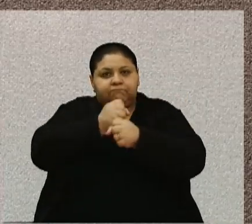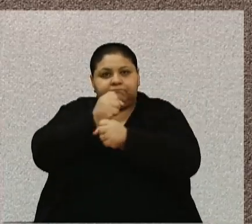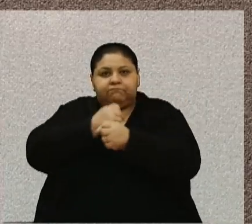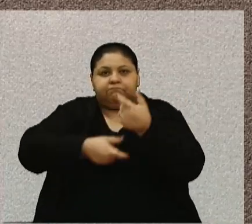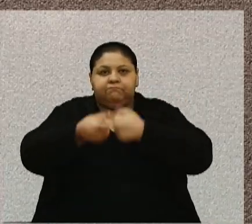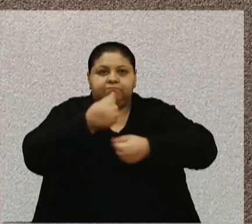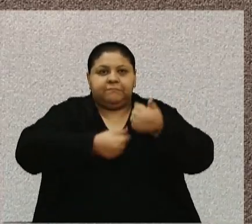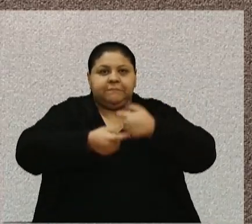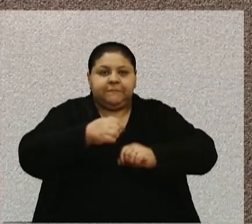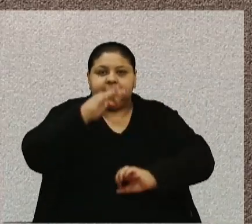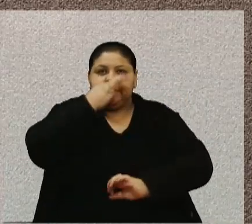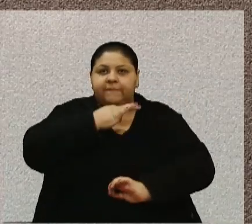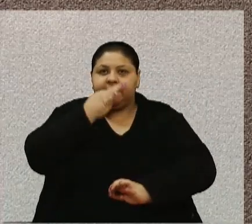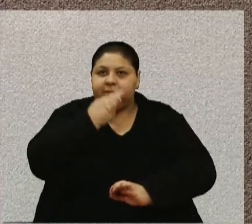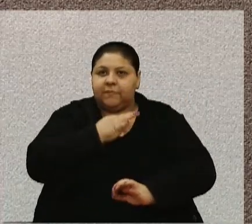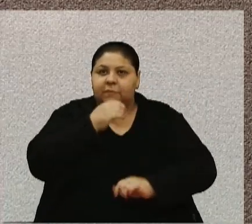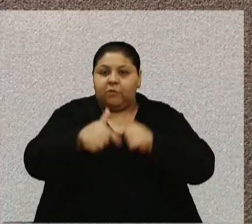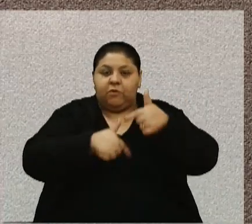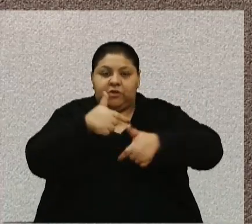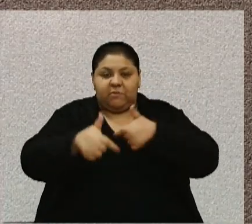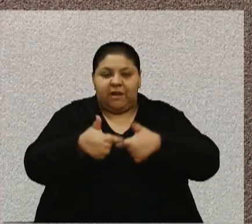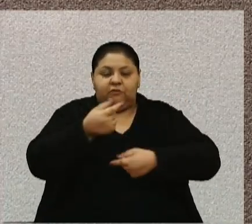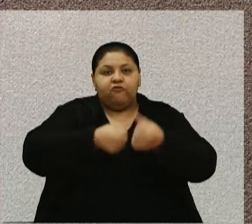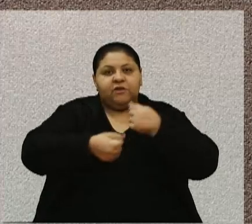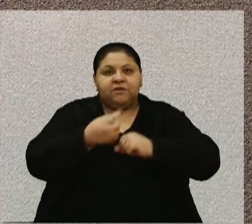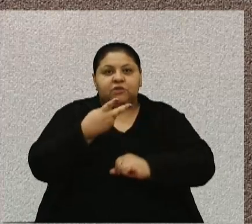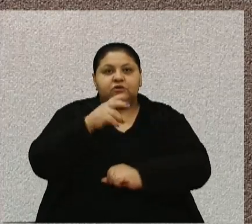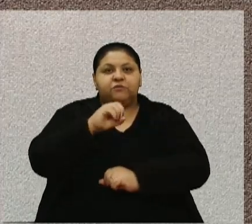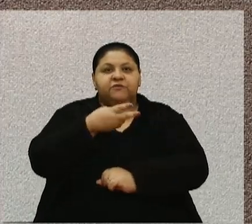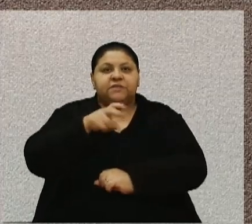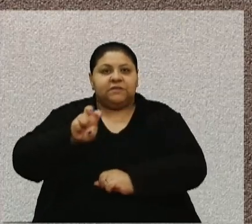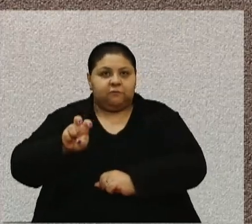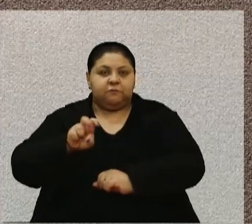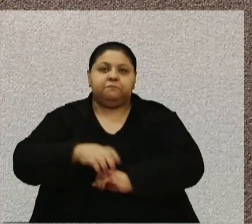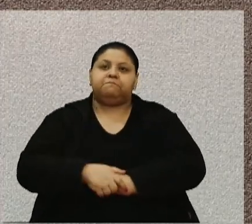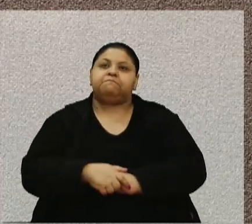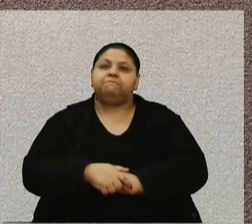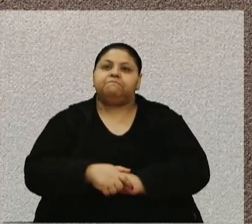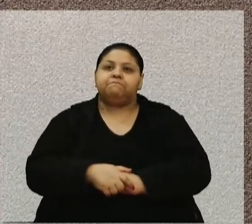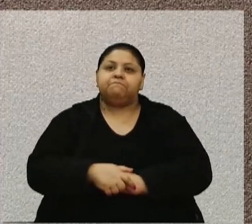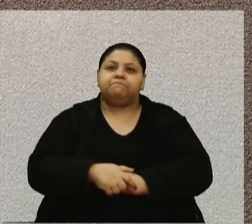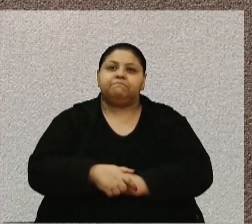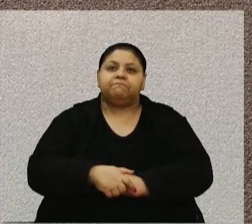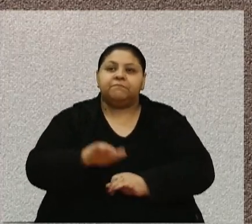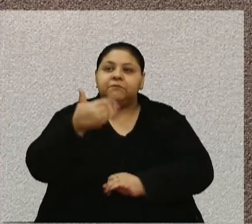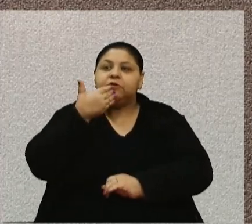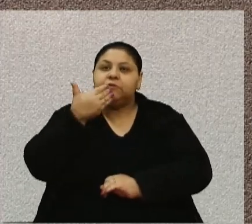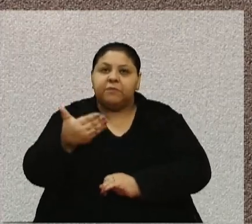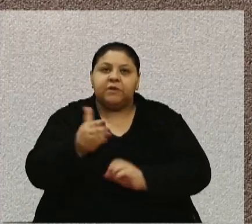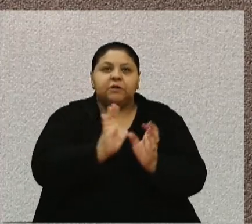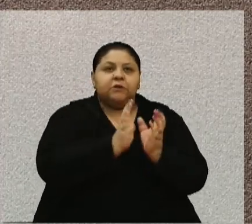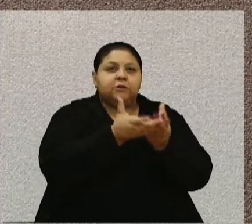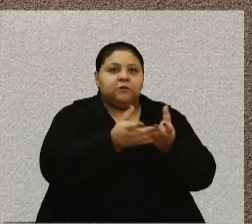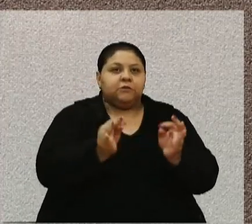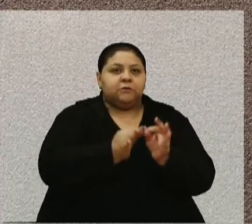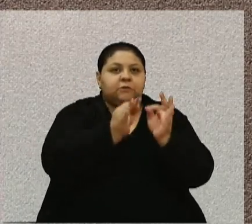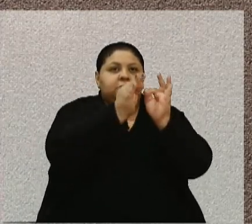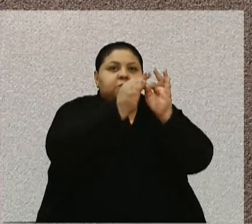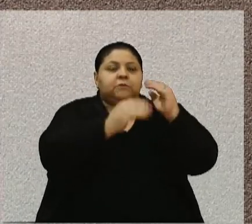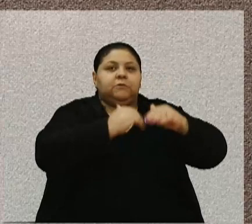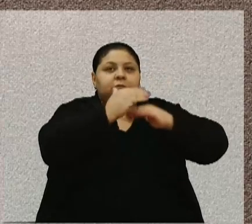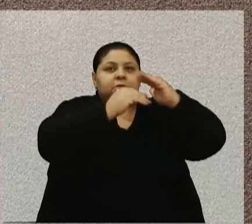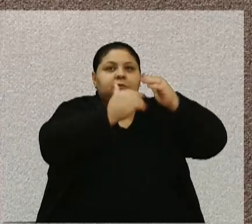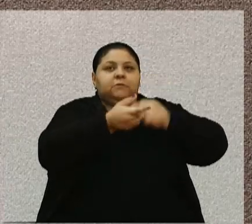administração do município para o exercício financeiro de 2025. Consultada a assessoria técnica desta Comissão de Desenvolvimento